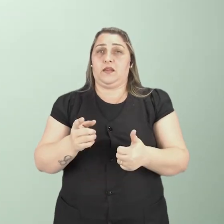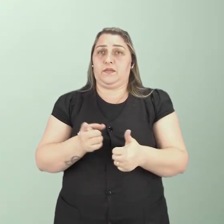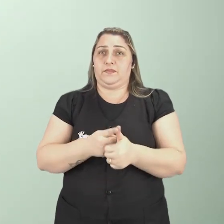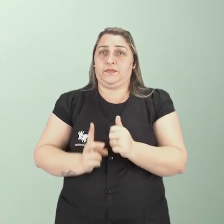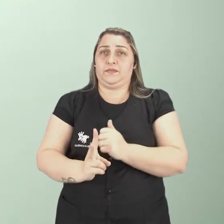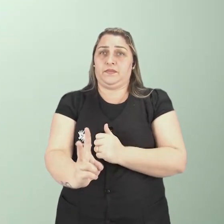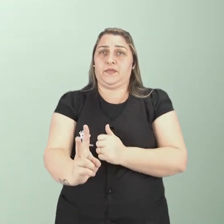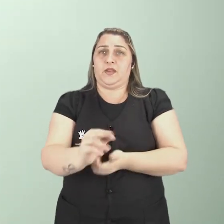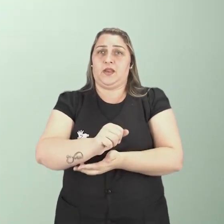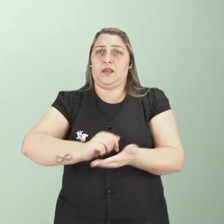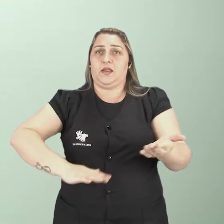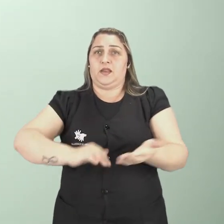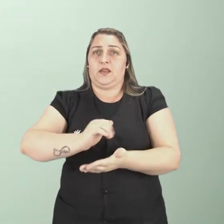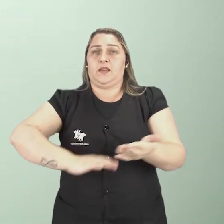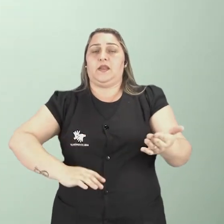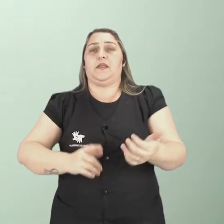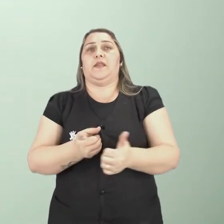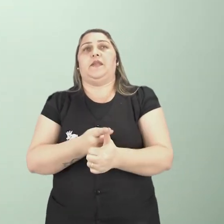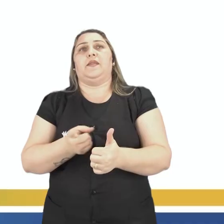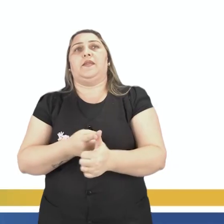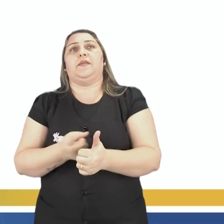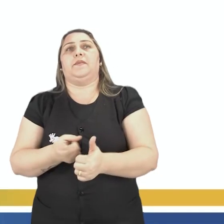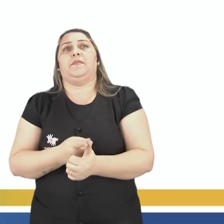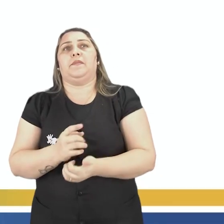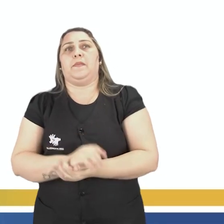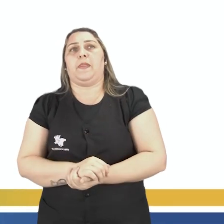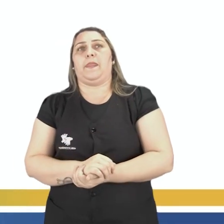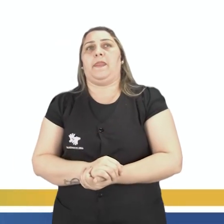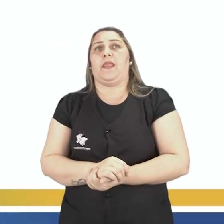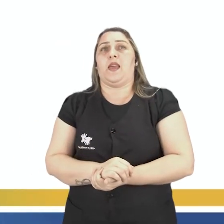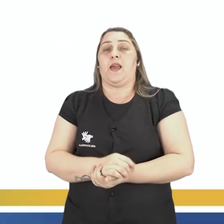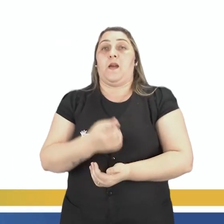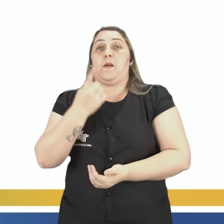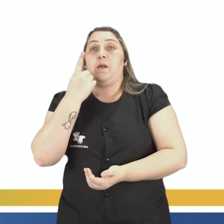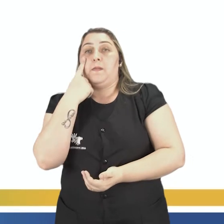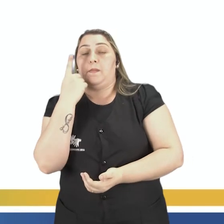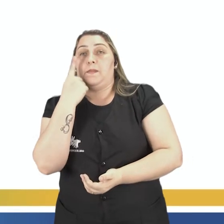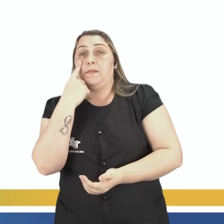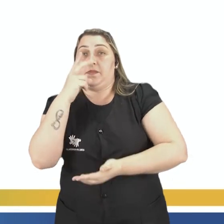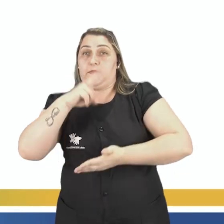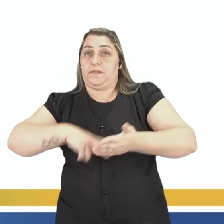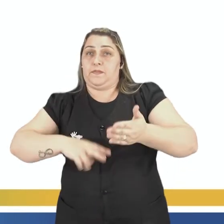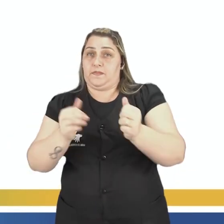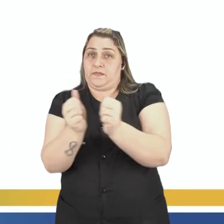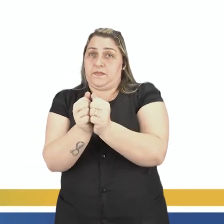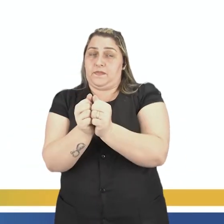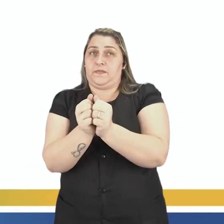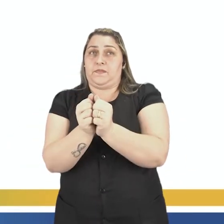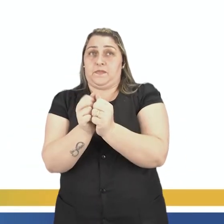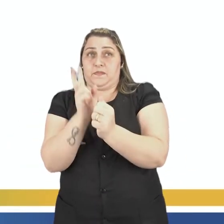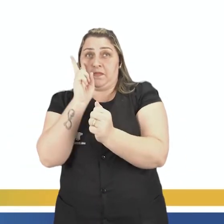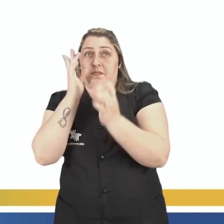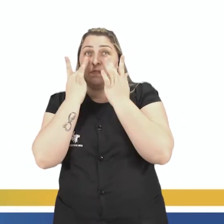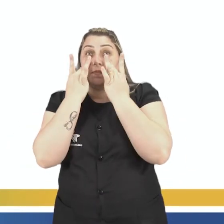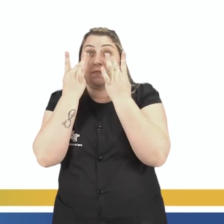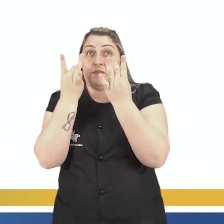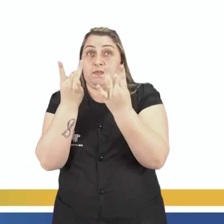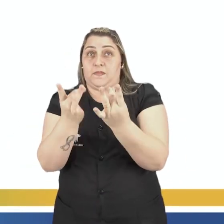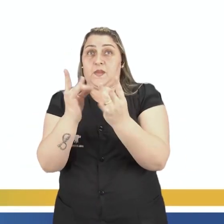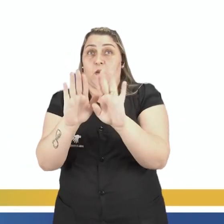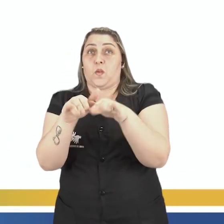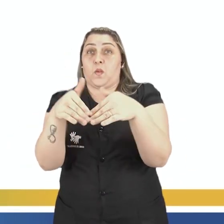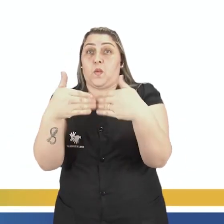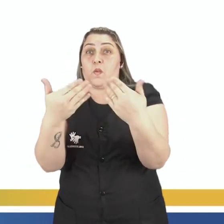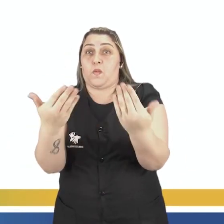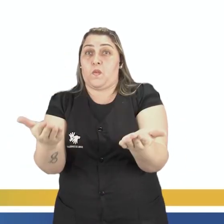Seguimos agora para a primeira atividade. Vamos ler junto? Observe